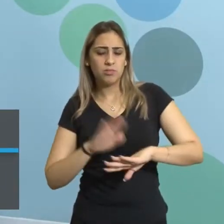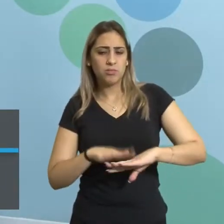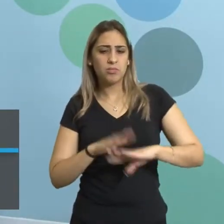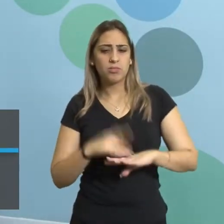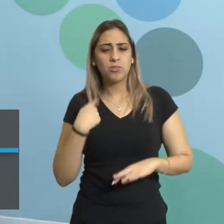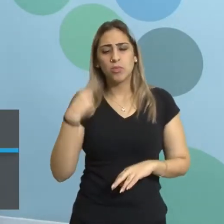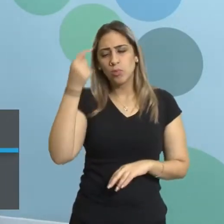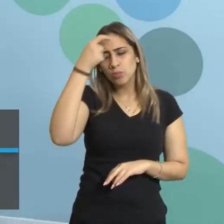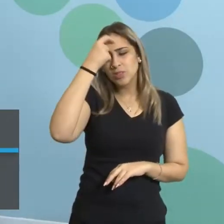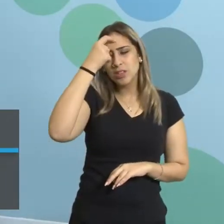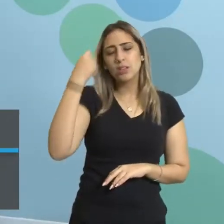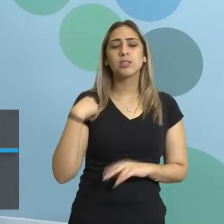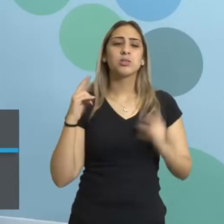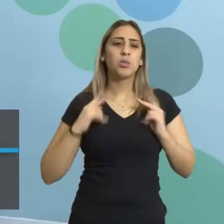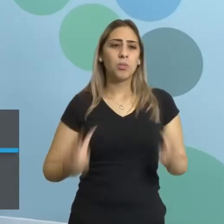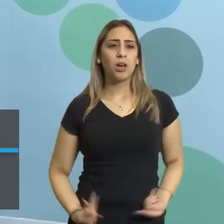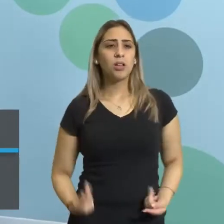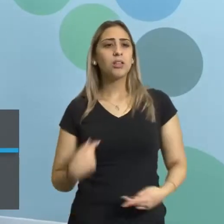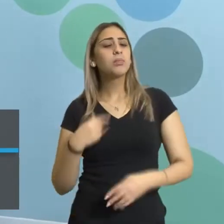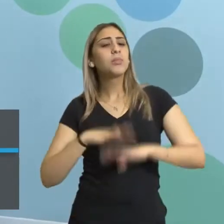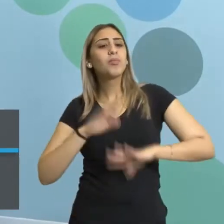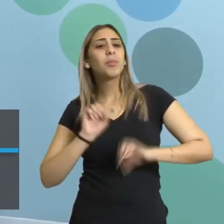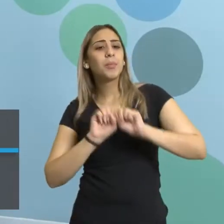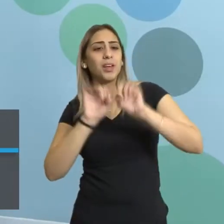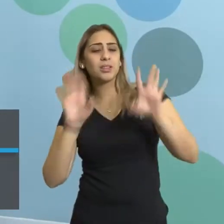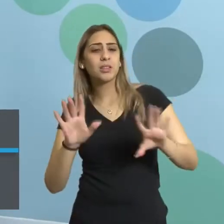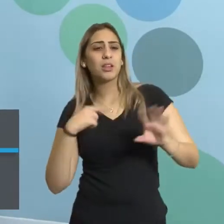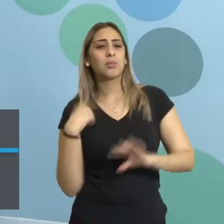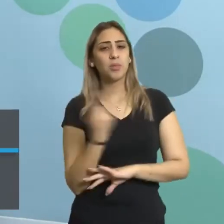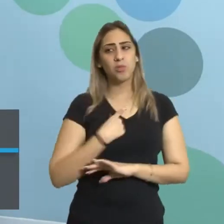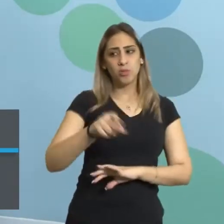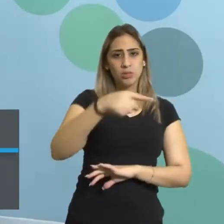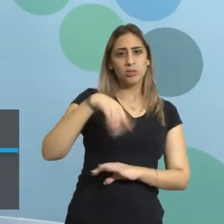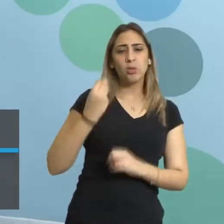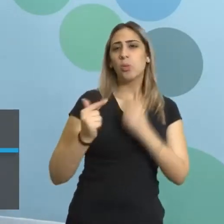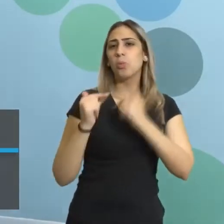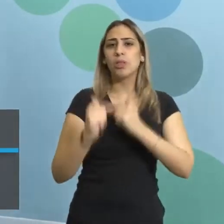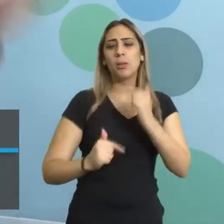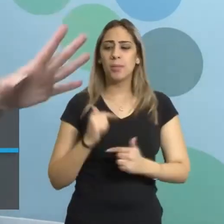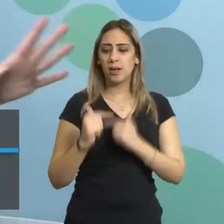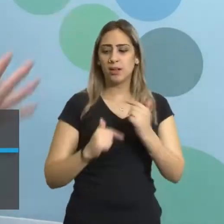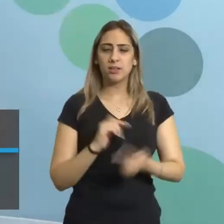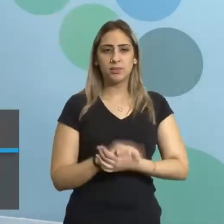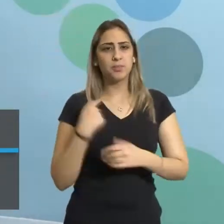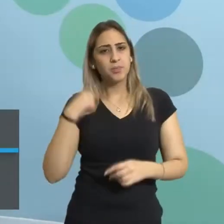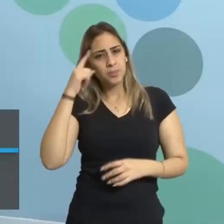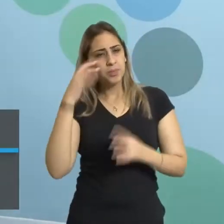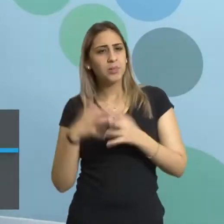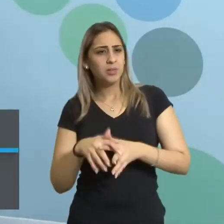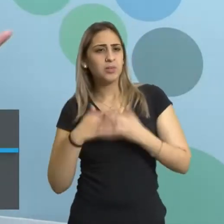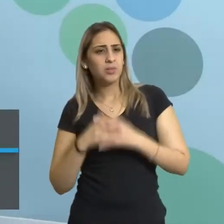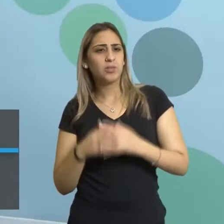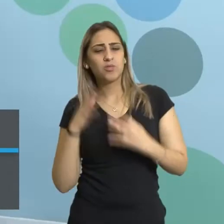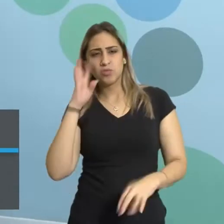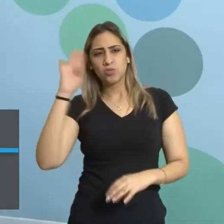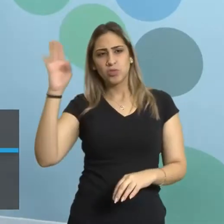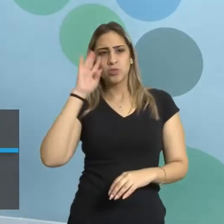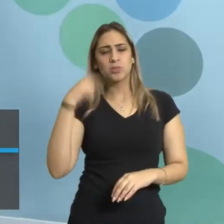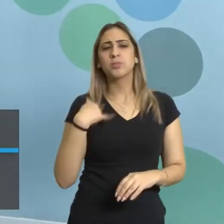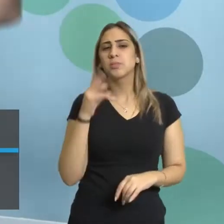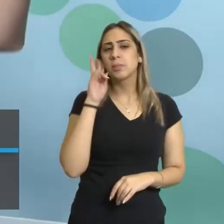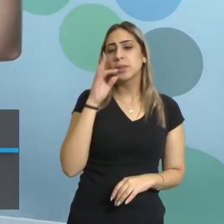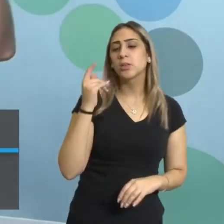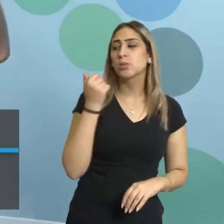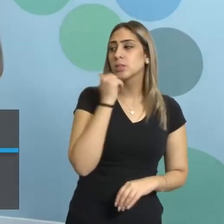consciências humanas pra ficar mais claro isso para vocês como trabalhar isso isso aí o pensamento né filosófico Lembrando que